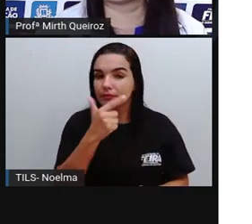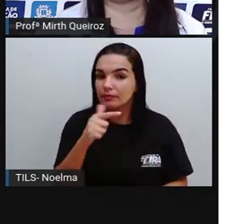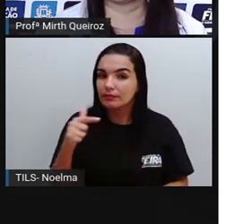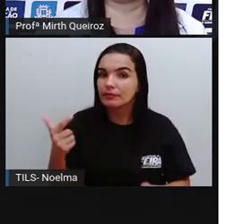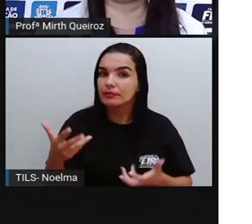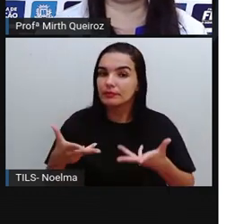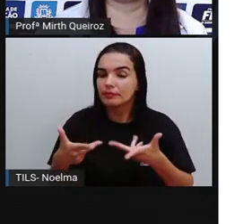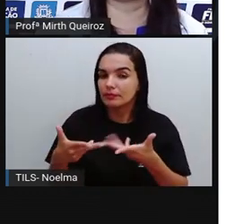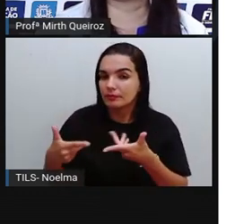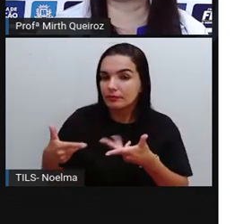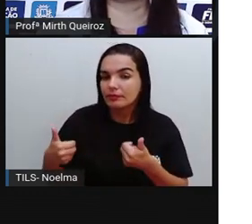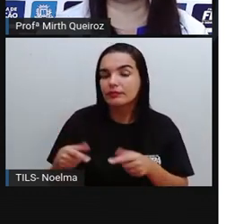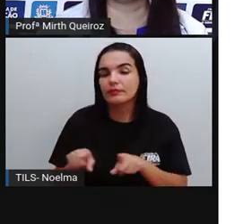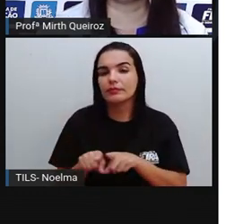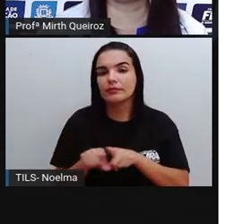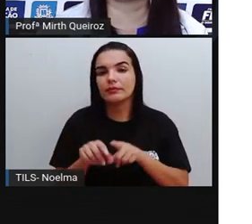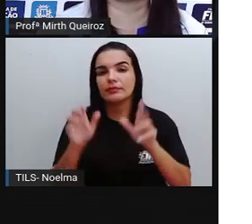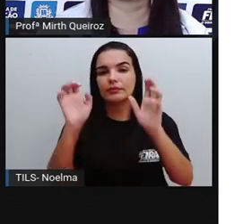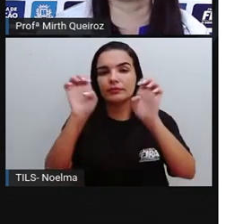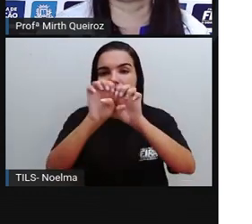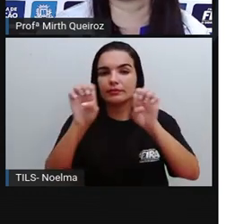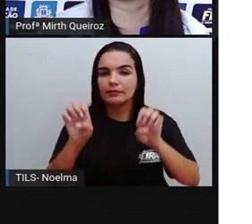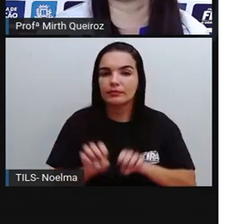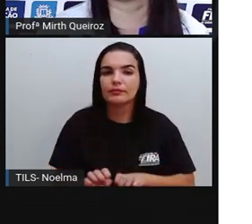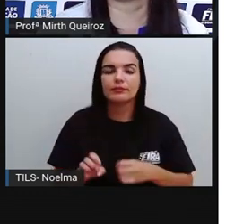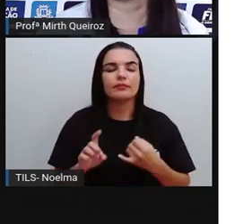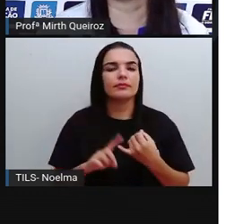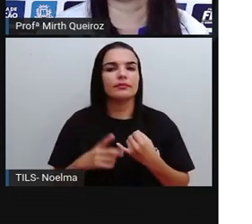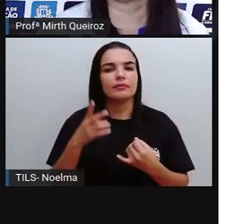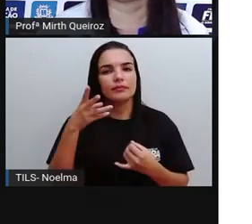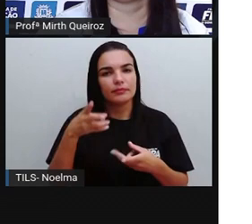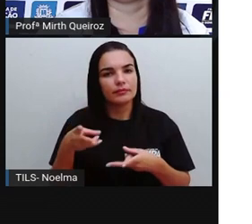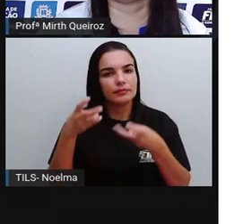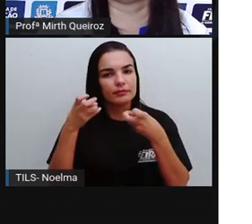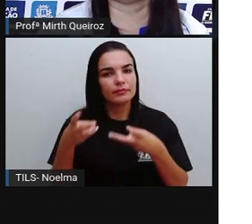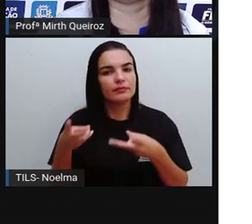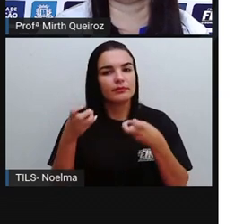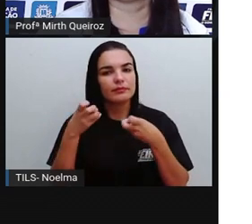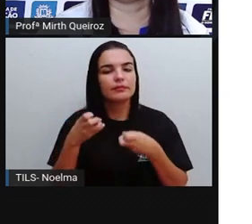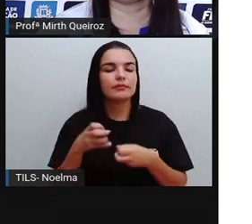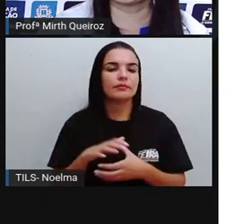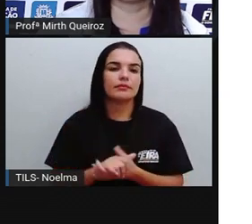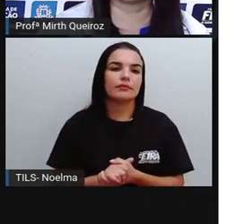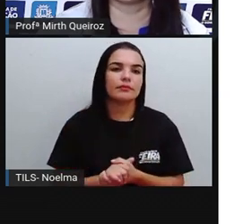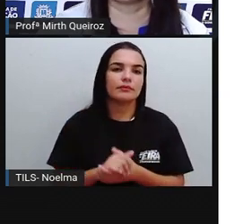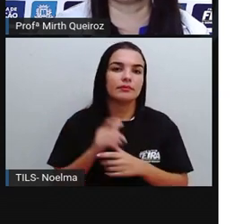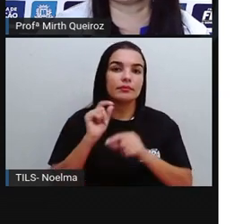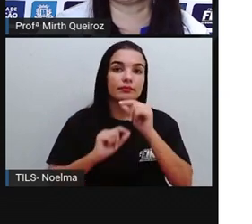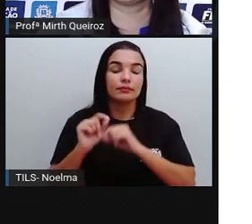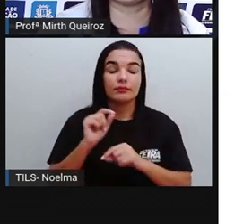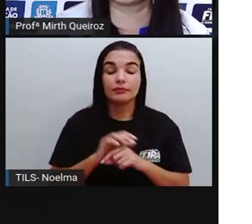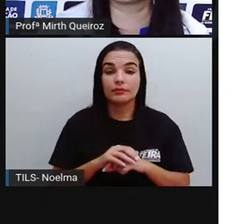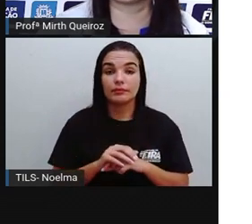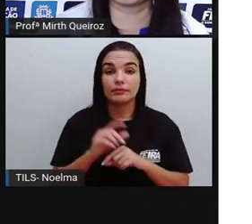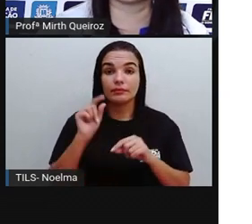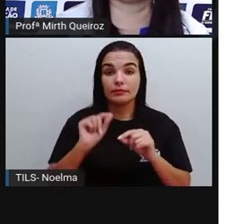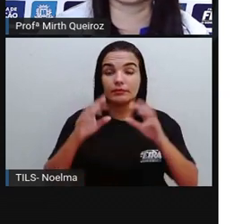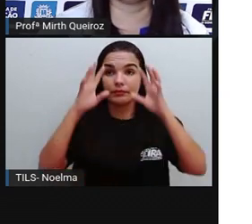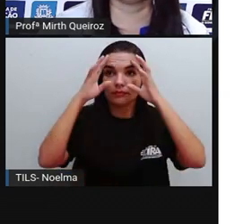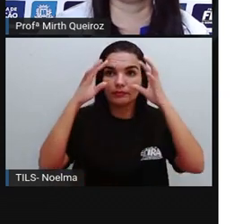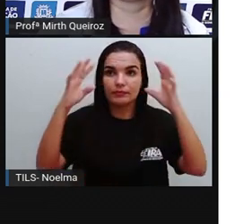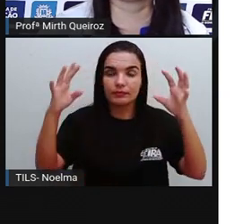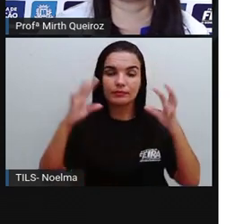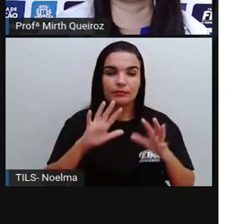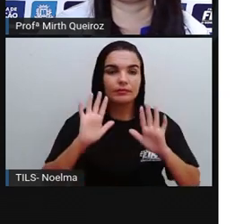habilidades também, né? Na escultura, né? A gente percebe também essa parte do imaginário,